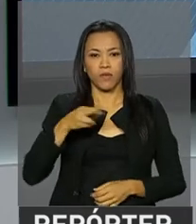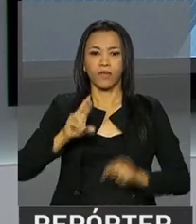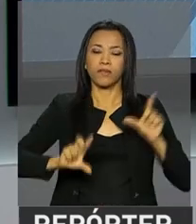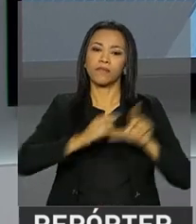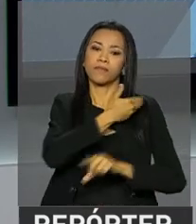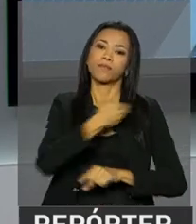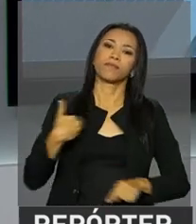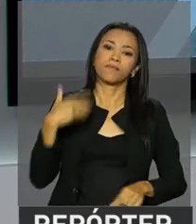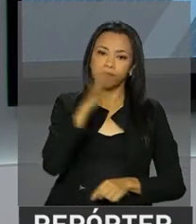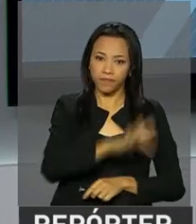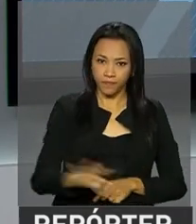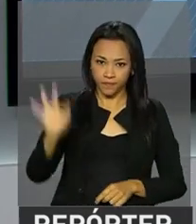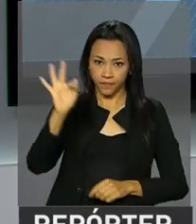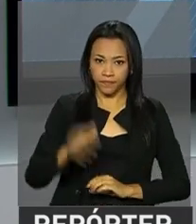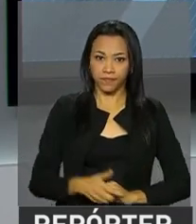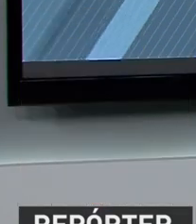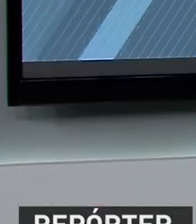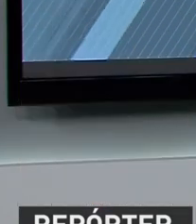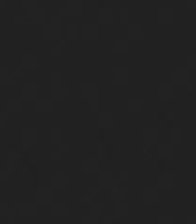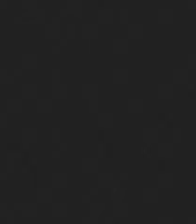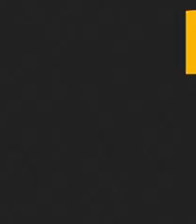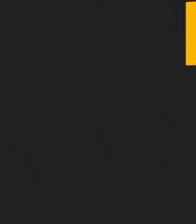a tv do governo federal